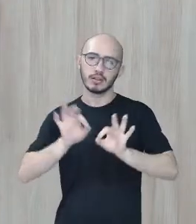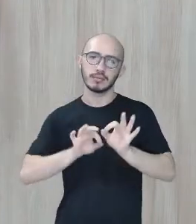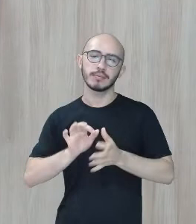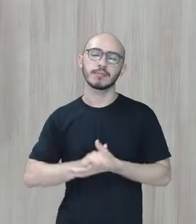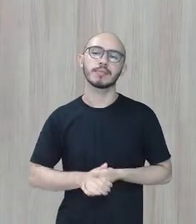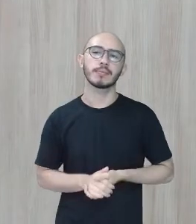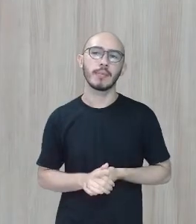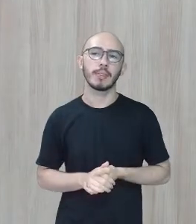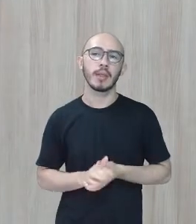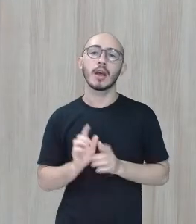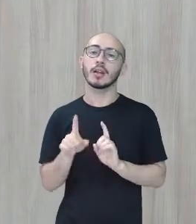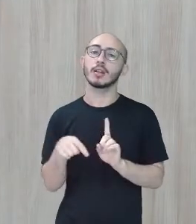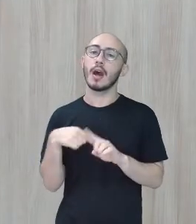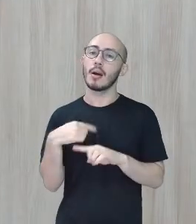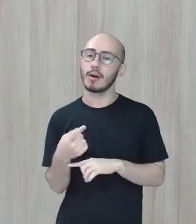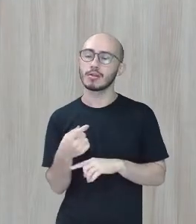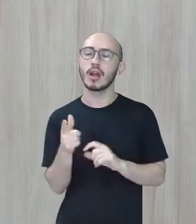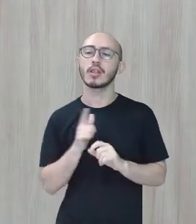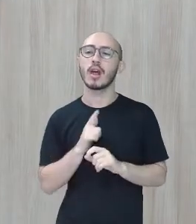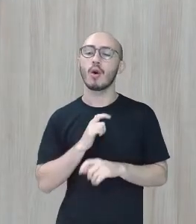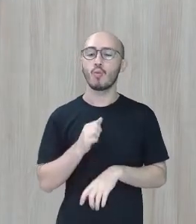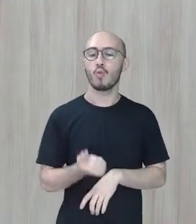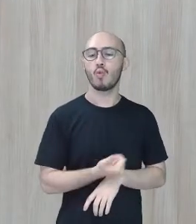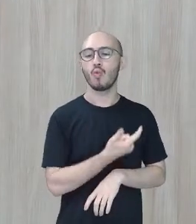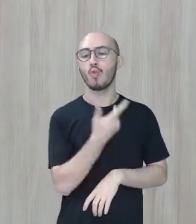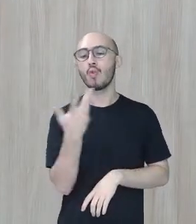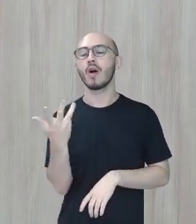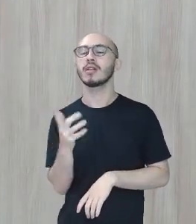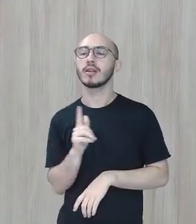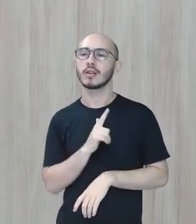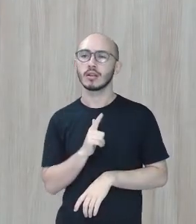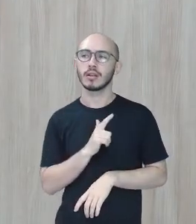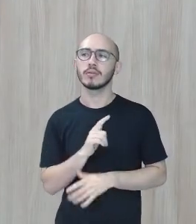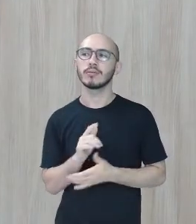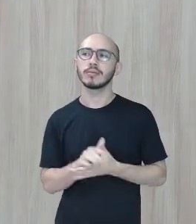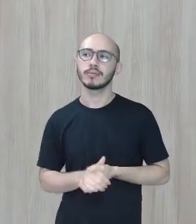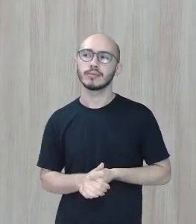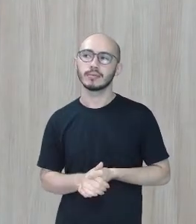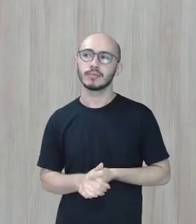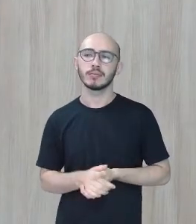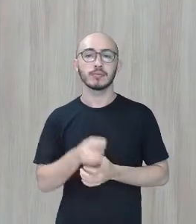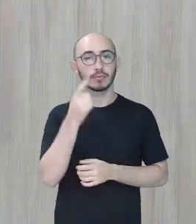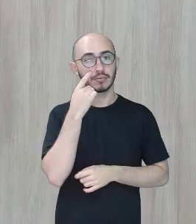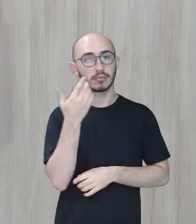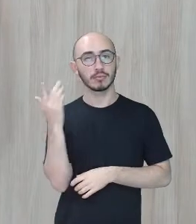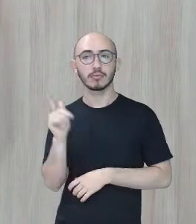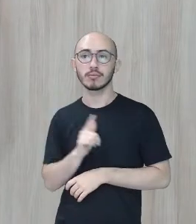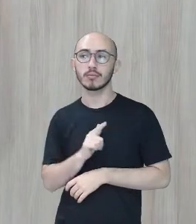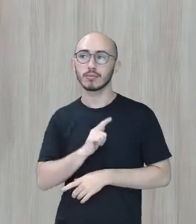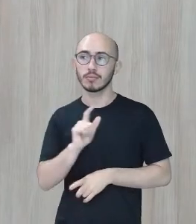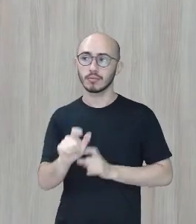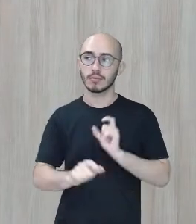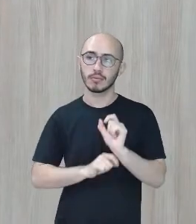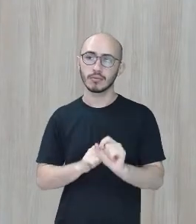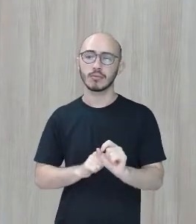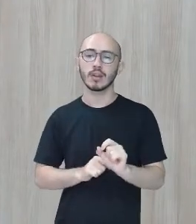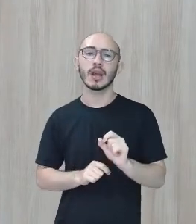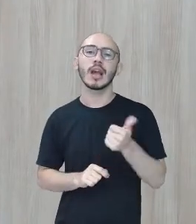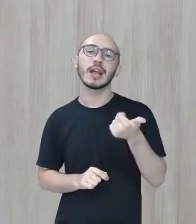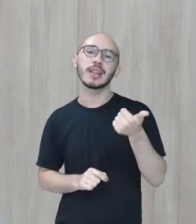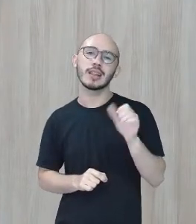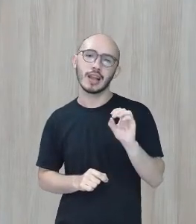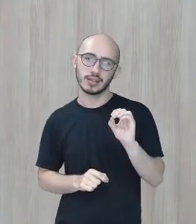certo? Depois disso, a gente pega a quantidade de números que tem essa sequência. Aqui a gente tem uma sequência com 10